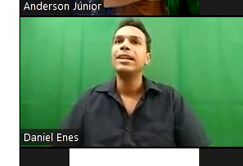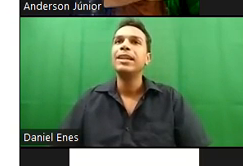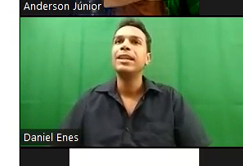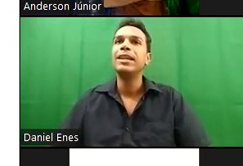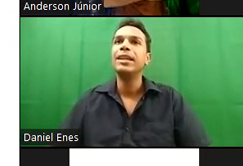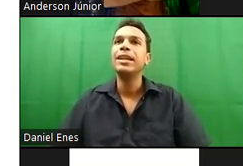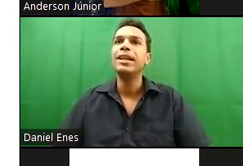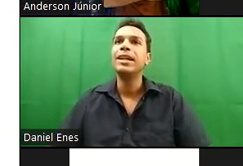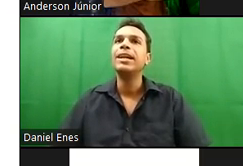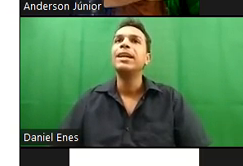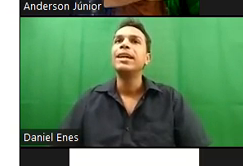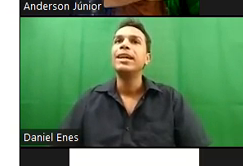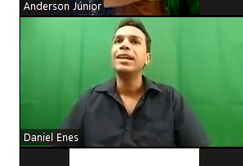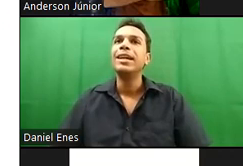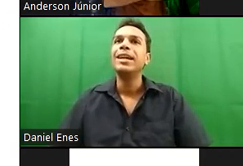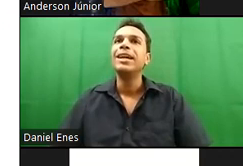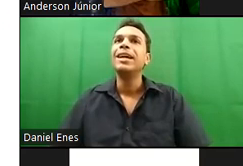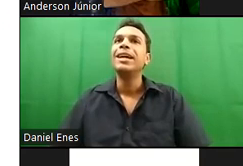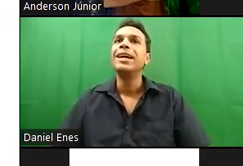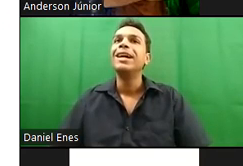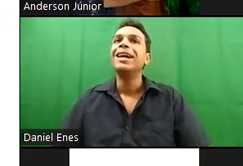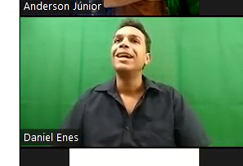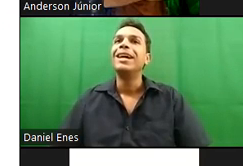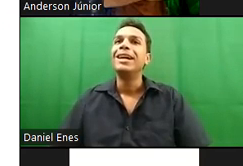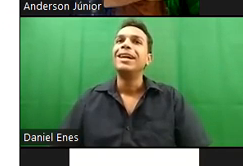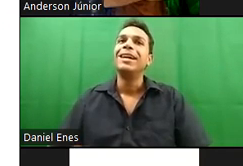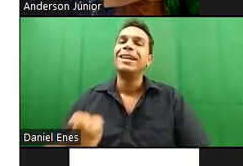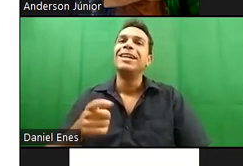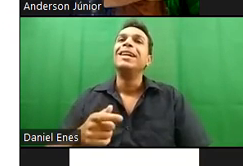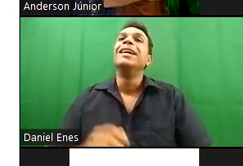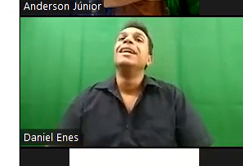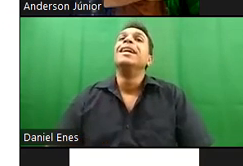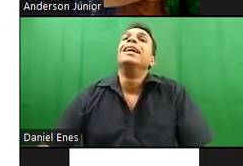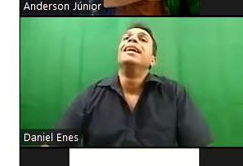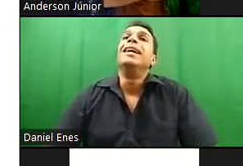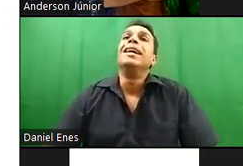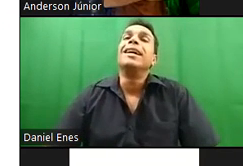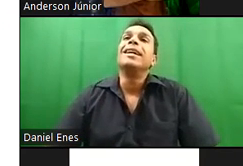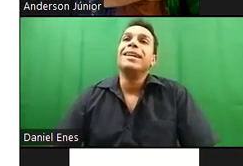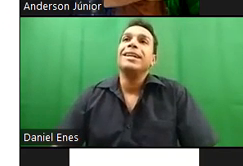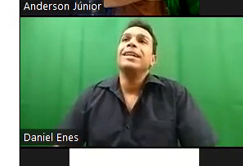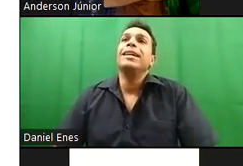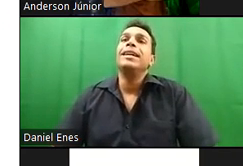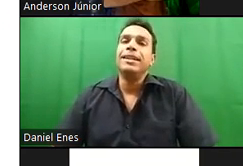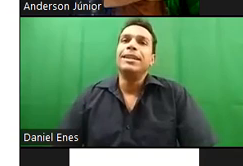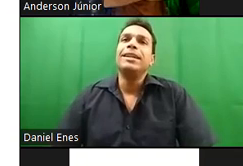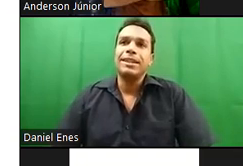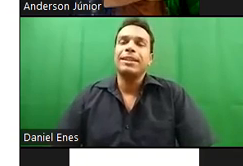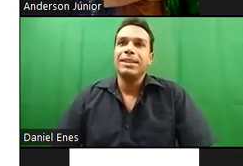consegue ouvir. Então, nesse caso, eu acho que eles não são mudos. Na verdade, eles acabam não conseguindo falar porque, por exemplo, a